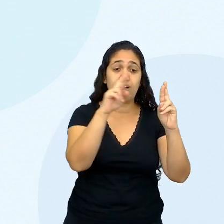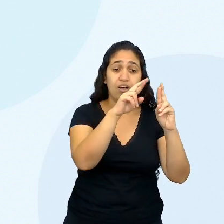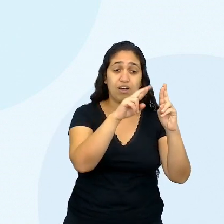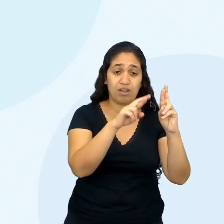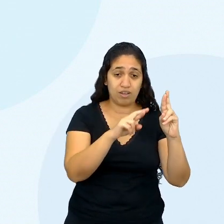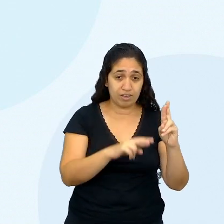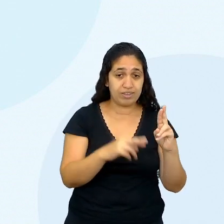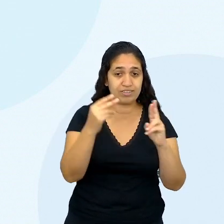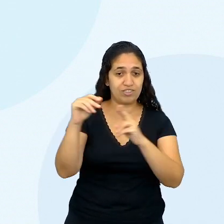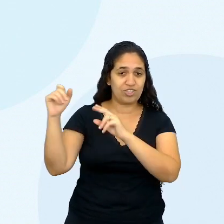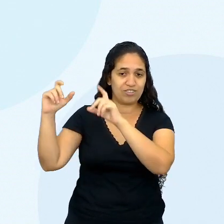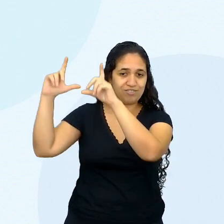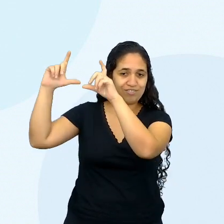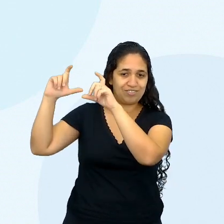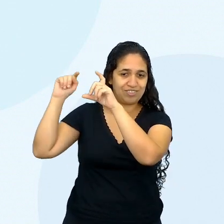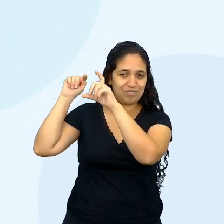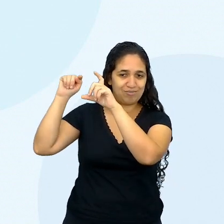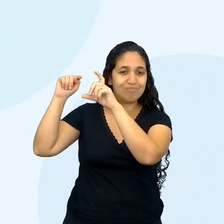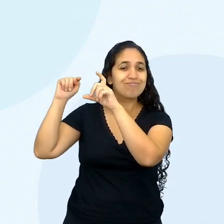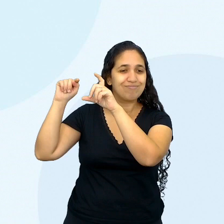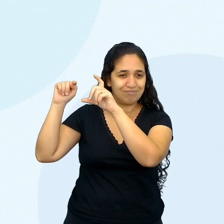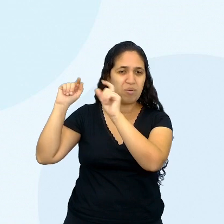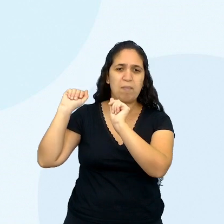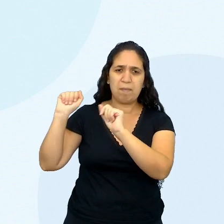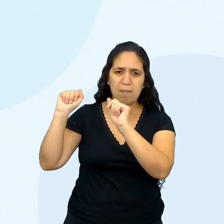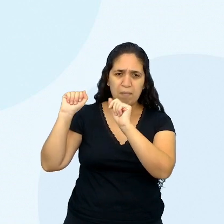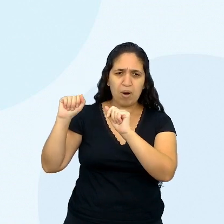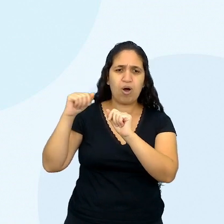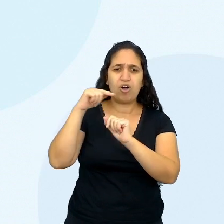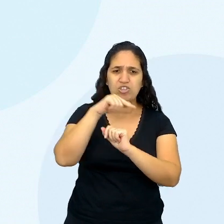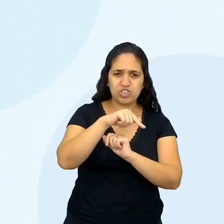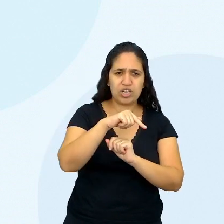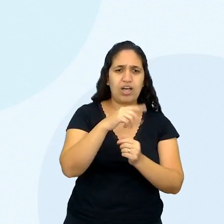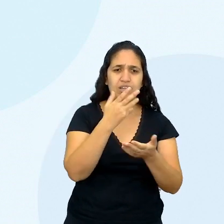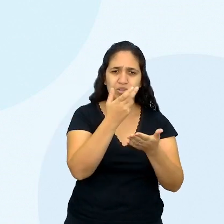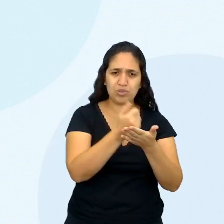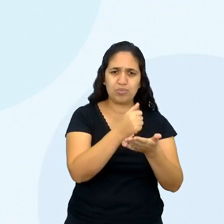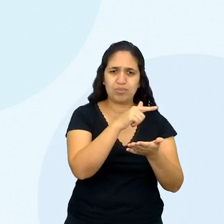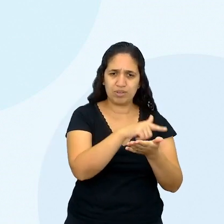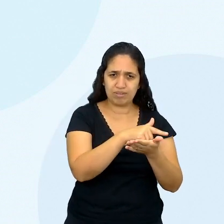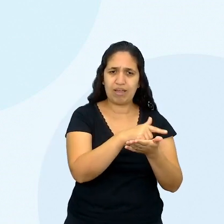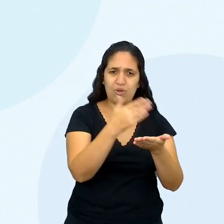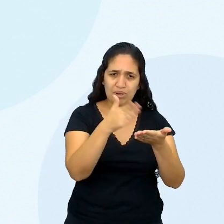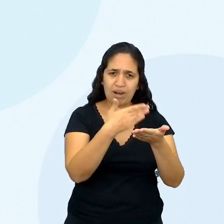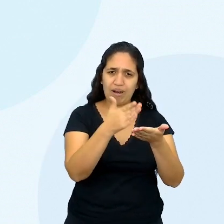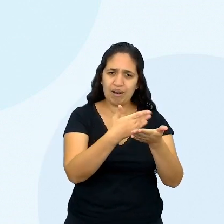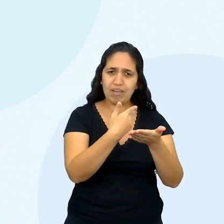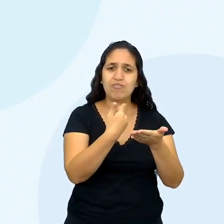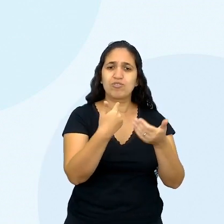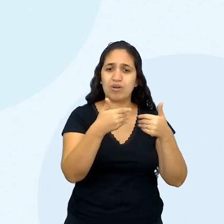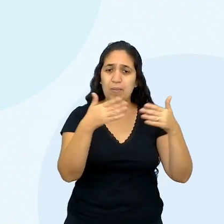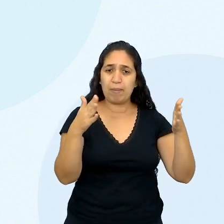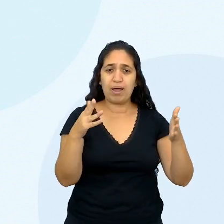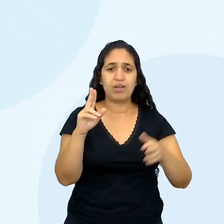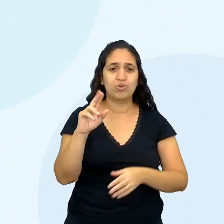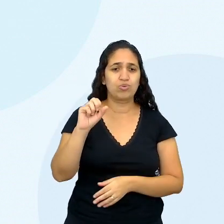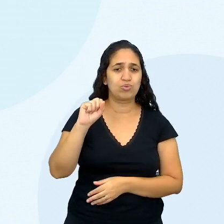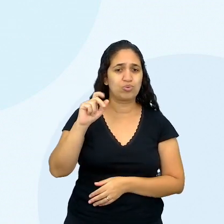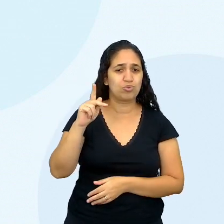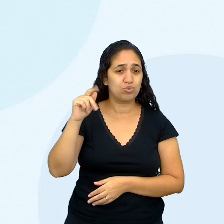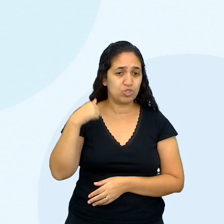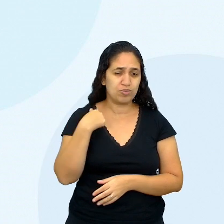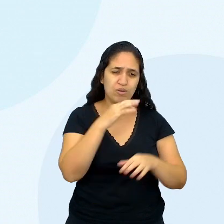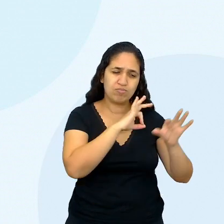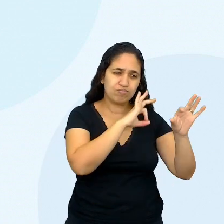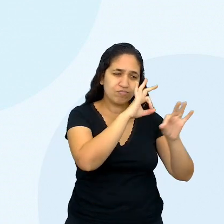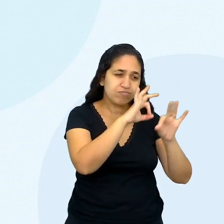até o QR Code que você pode baixar. Todas elas estão no portal Livros Abertos da USP e todas elas eu tive a honra e o prazer de poder